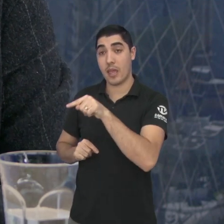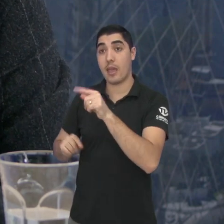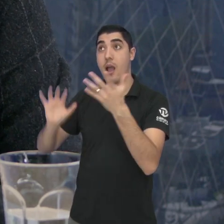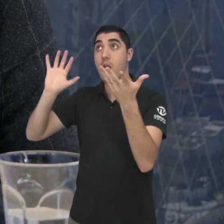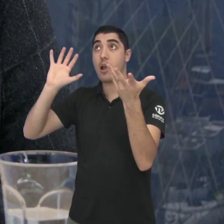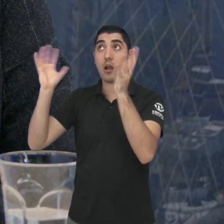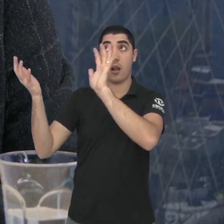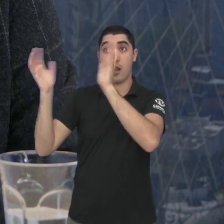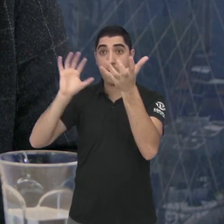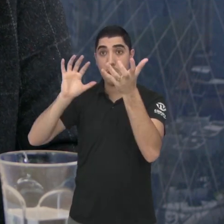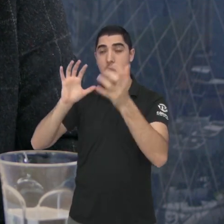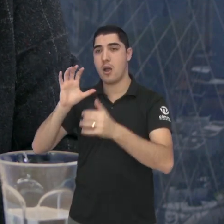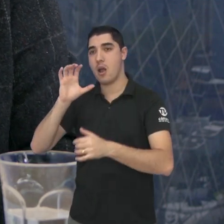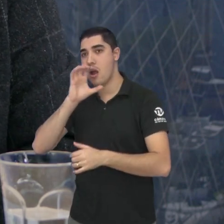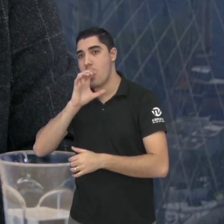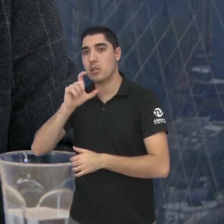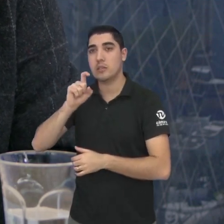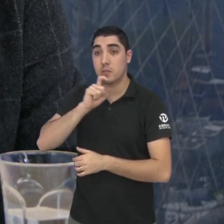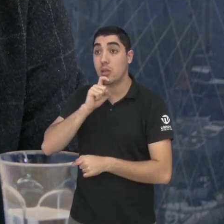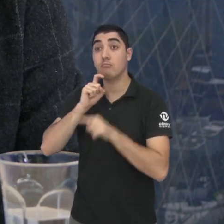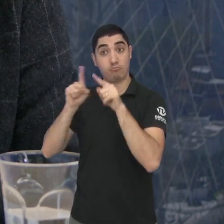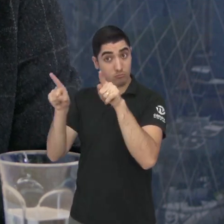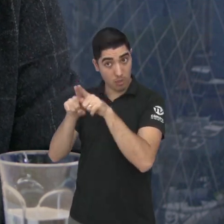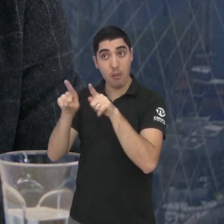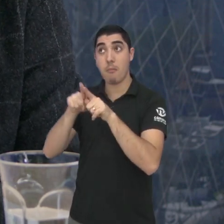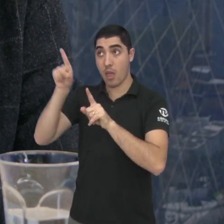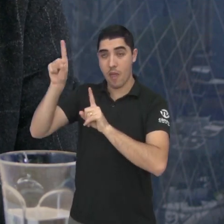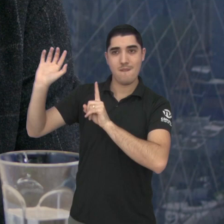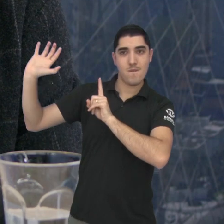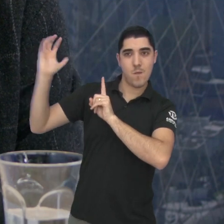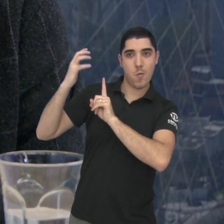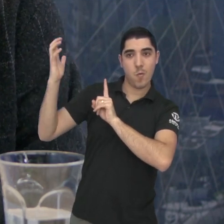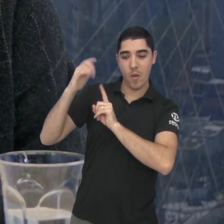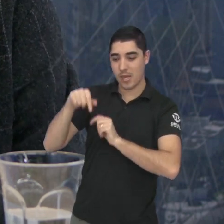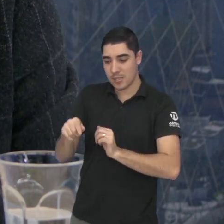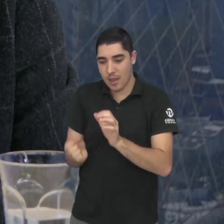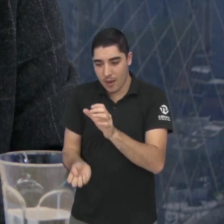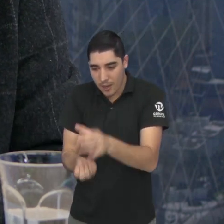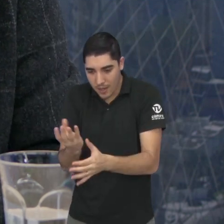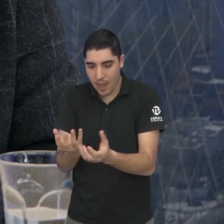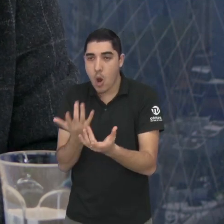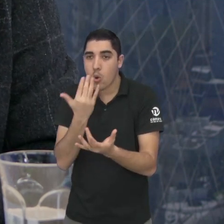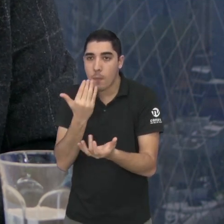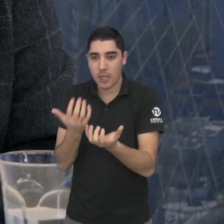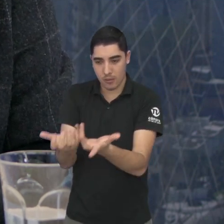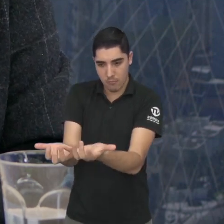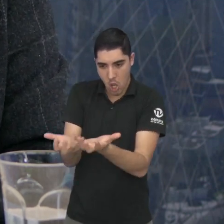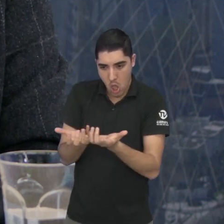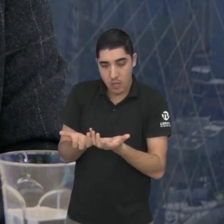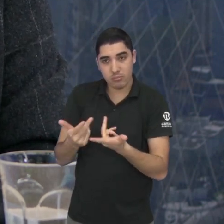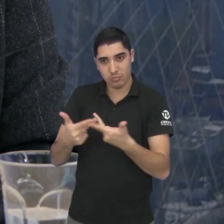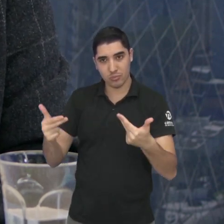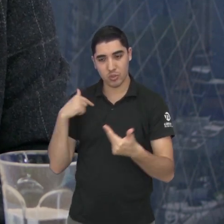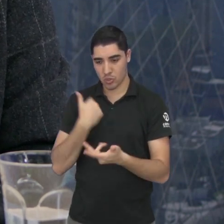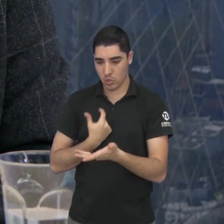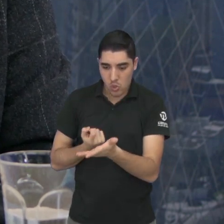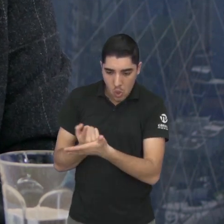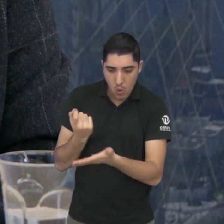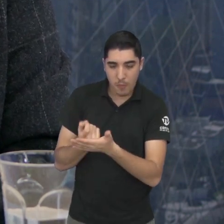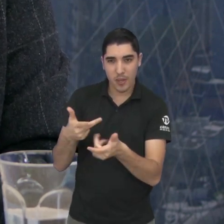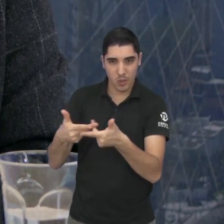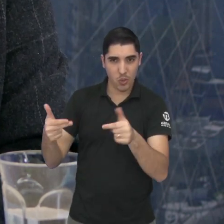climático. Isso tem muita influência nesse produto hortifruti grangeiros, que a gente consome bastante,